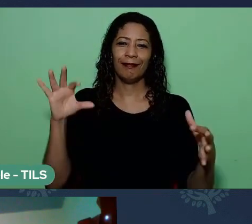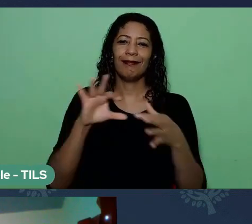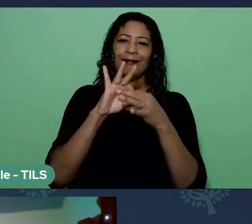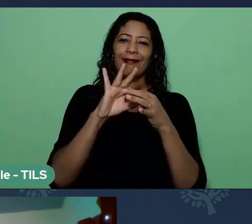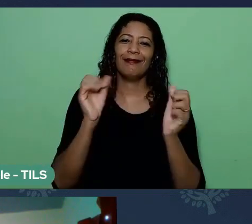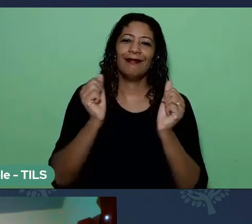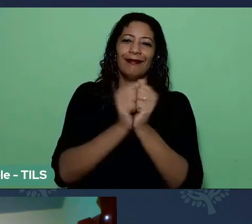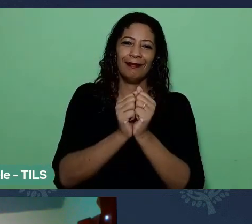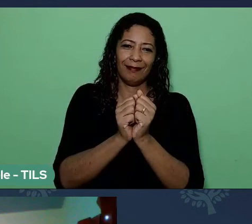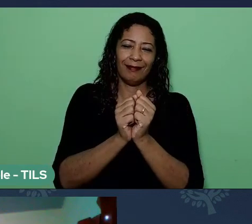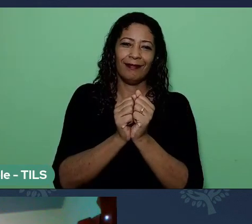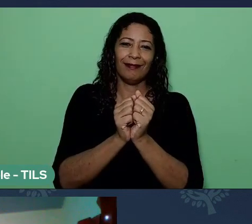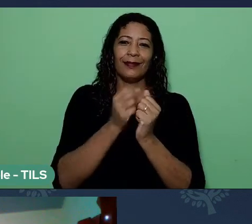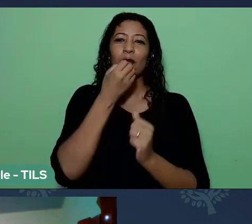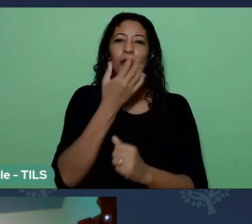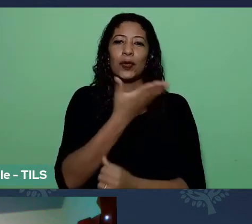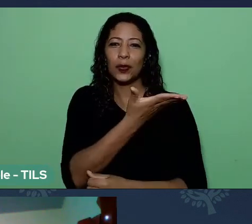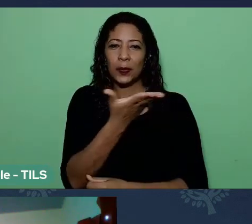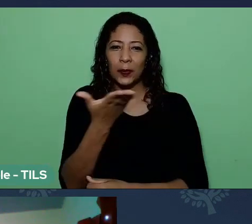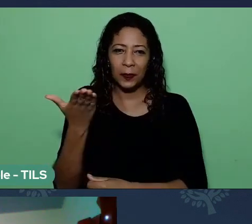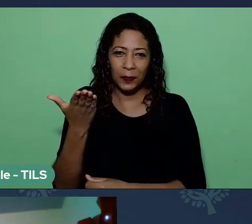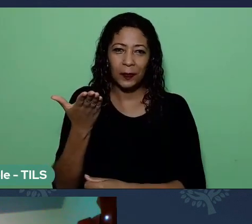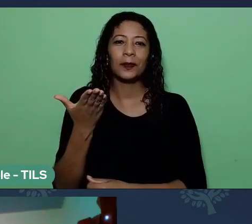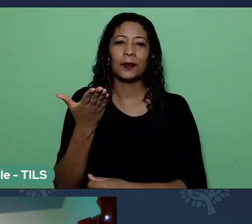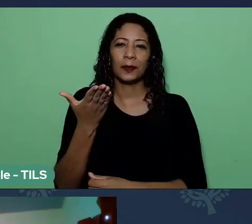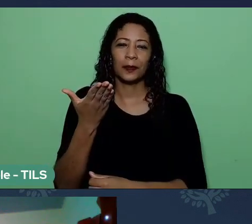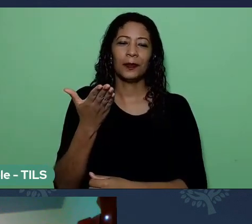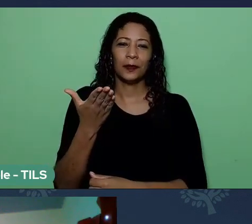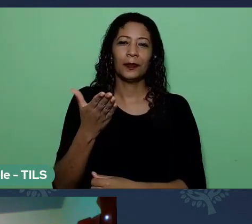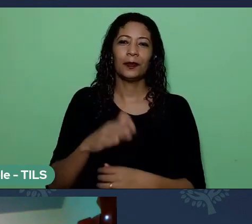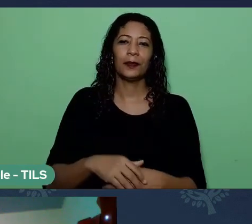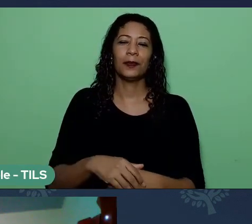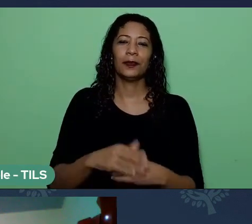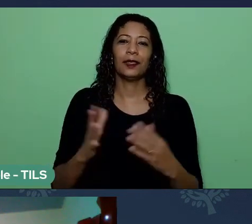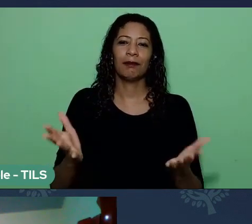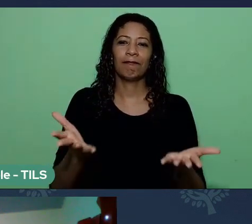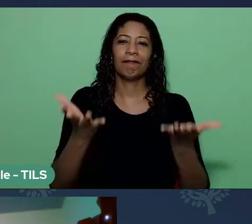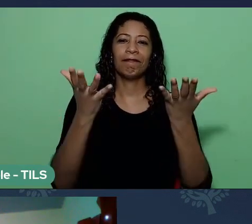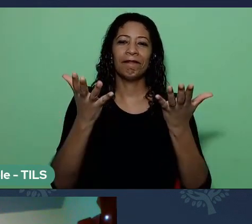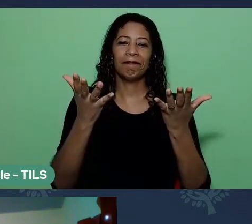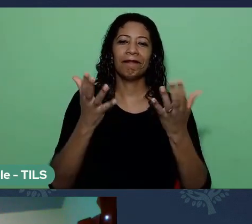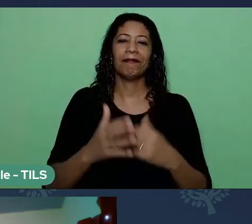Tudo de bom para vocês e sucesso na empreitada. Amém. Obrigadão.